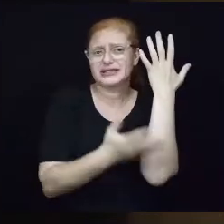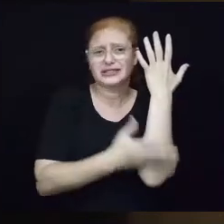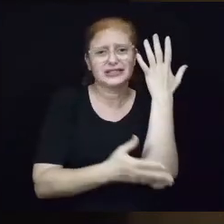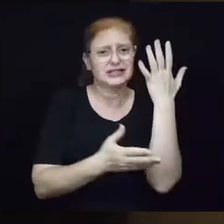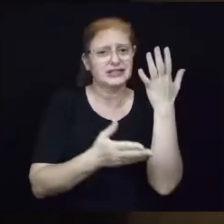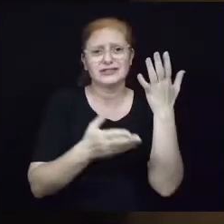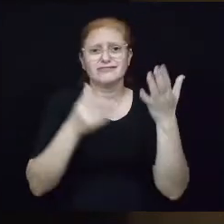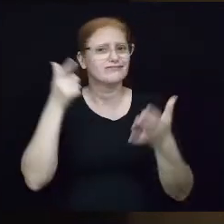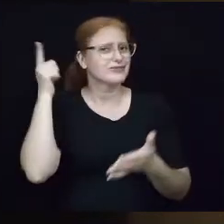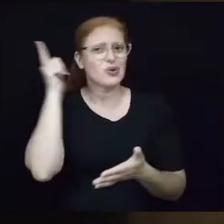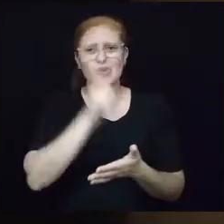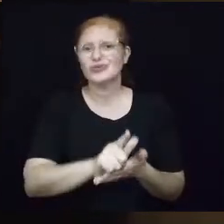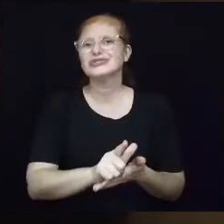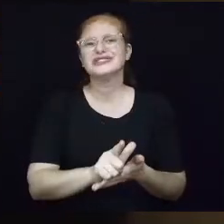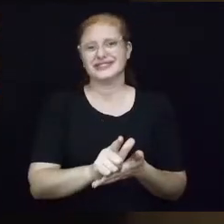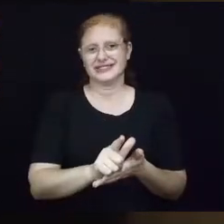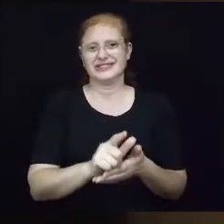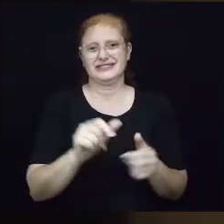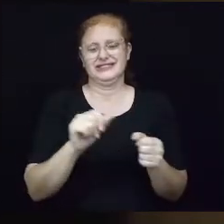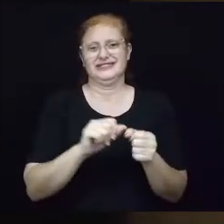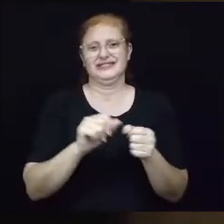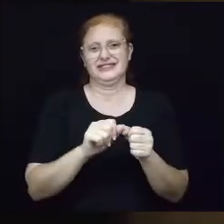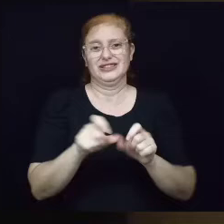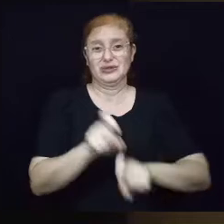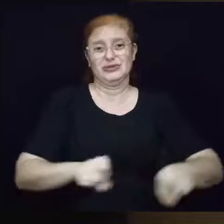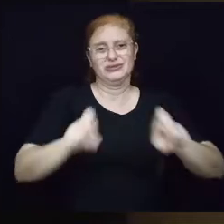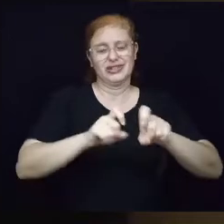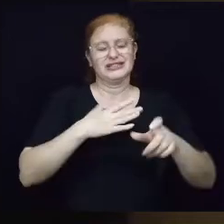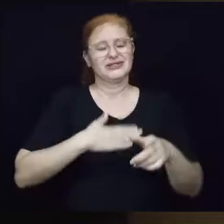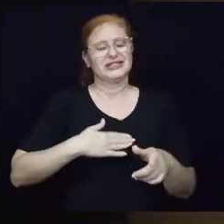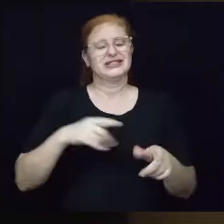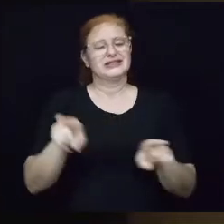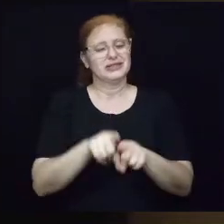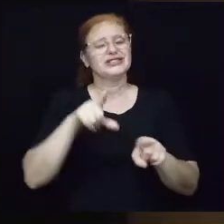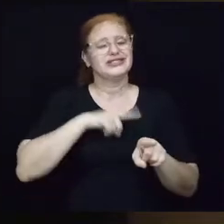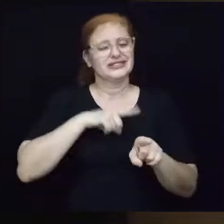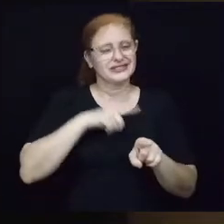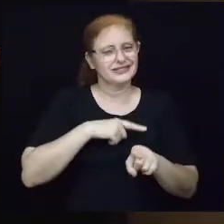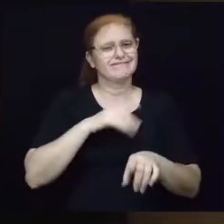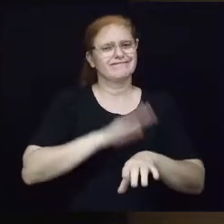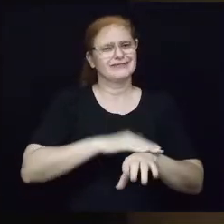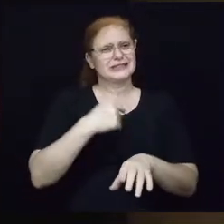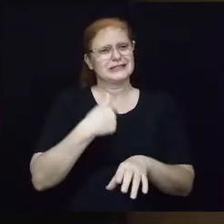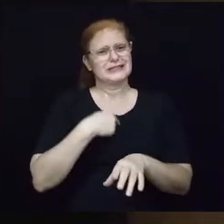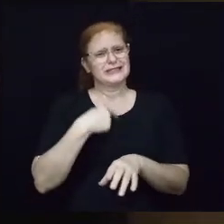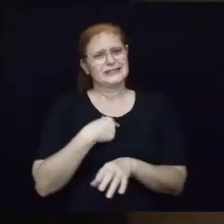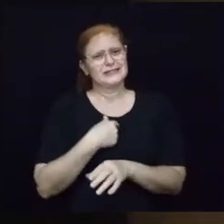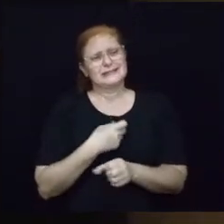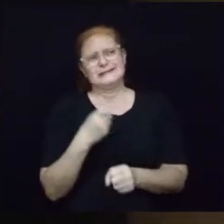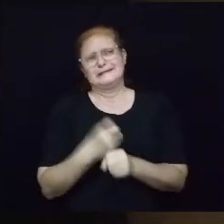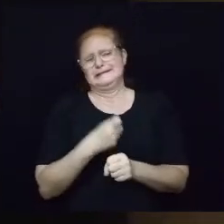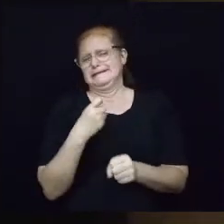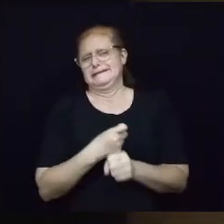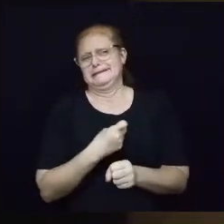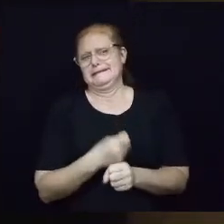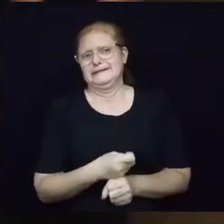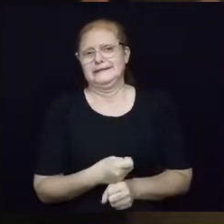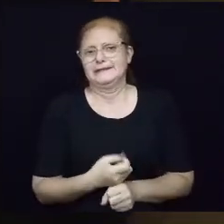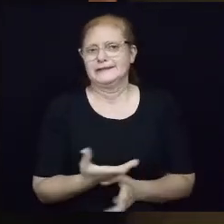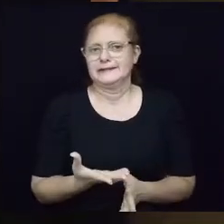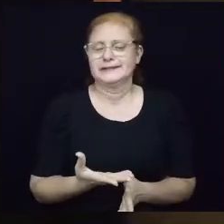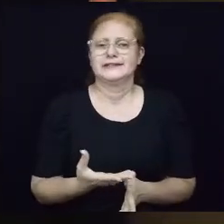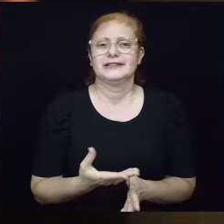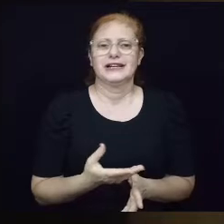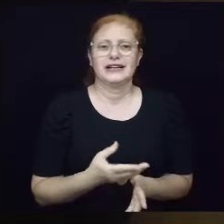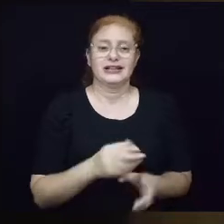ela não suportava o que no computador era tranquilo. Então, também tinha essas situações que eu me frustrava, assim, que